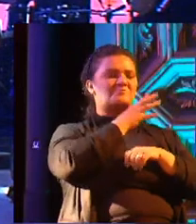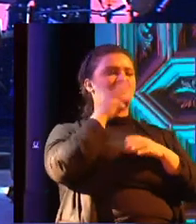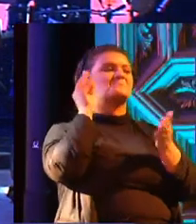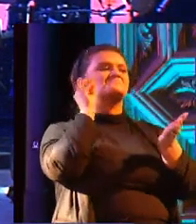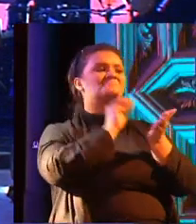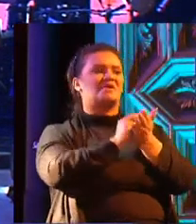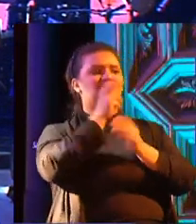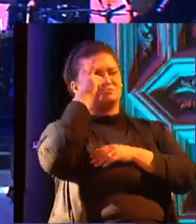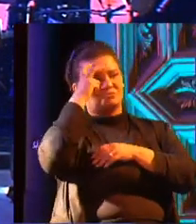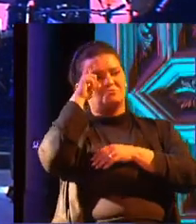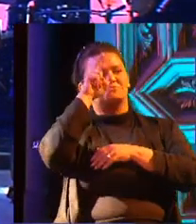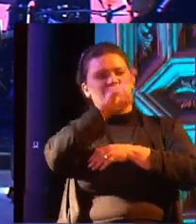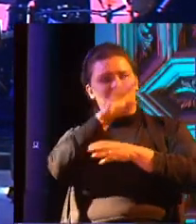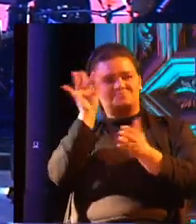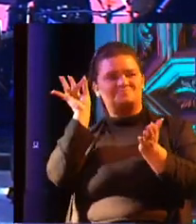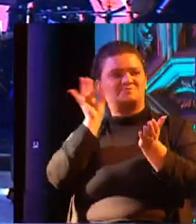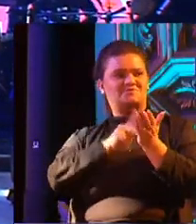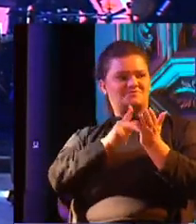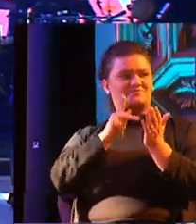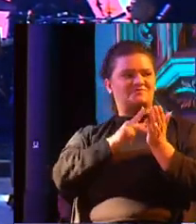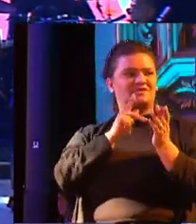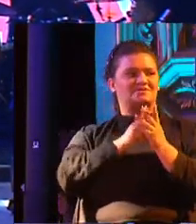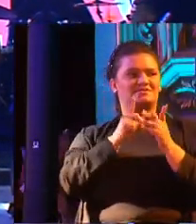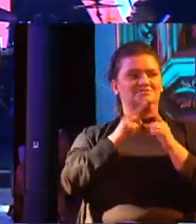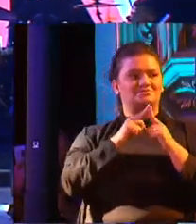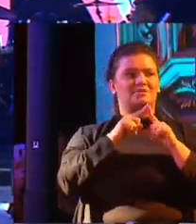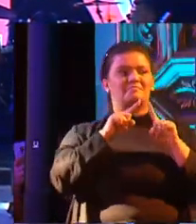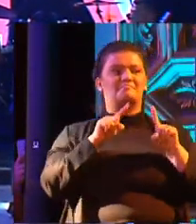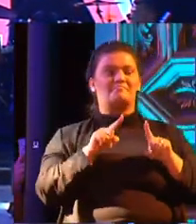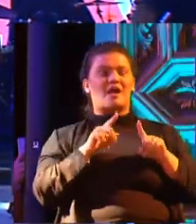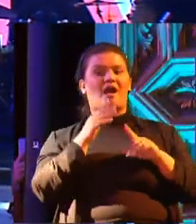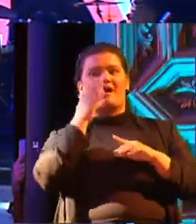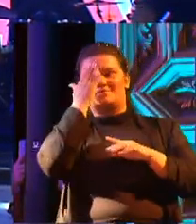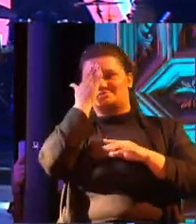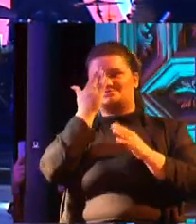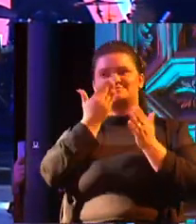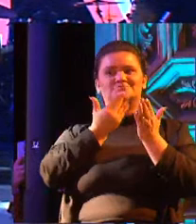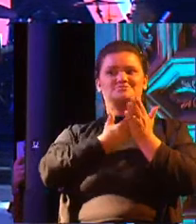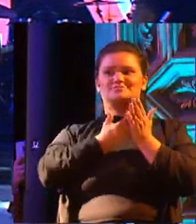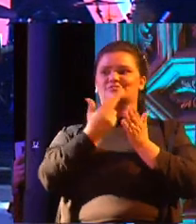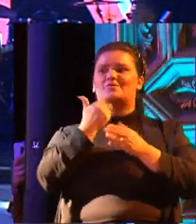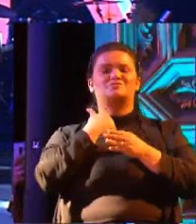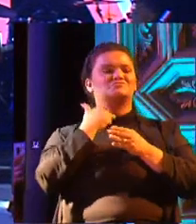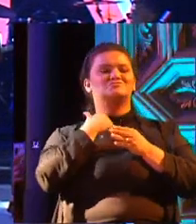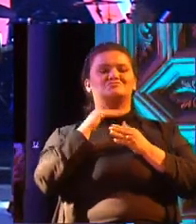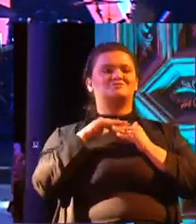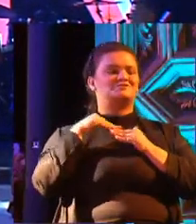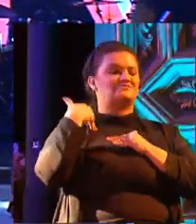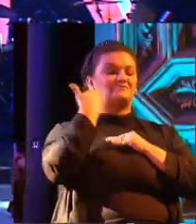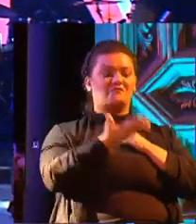mesmo. Mas, gente, a gente não podia deixar de fora